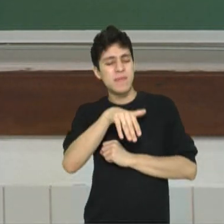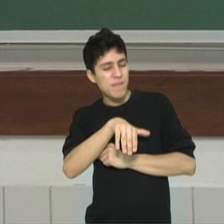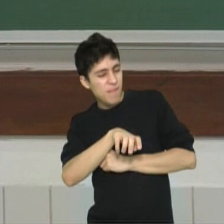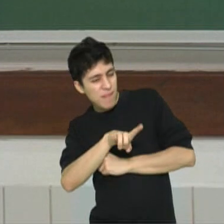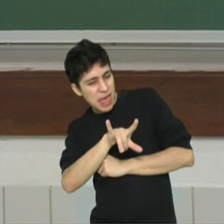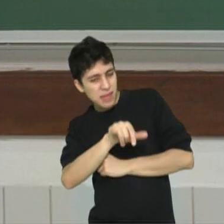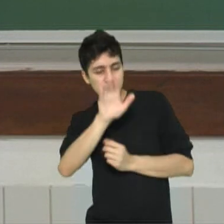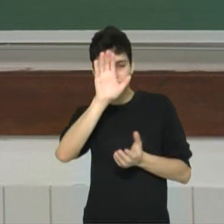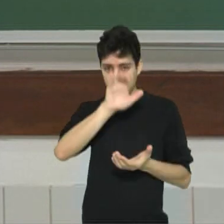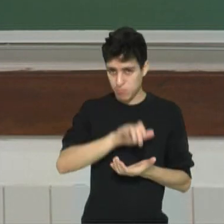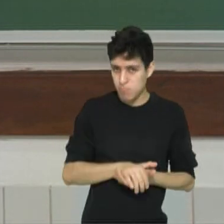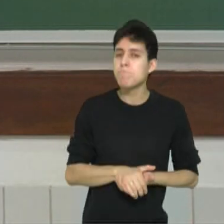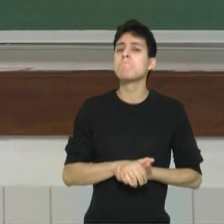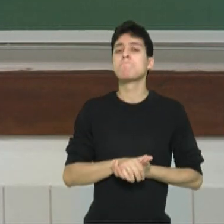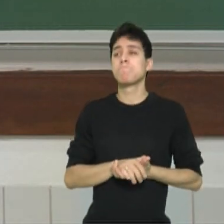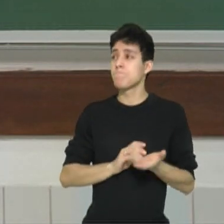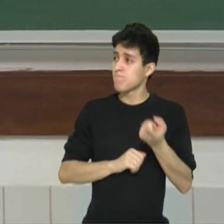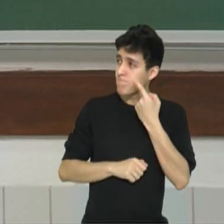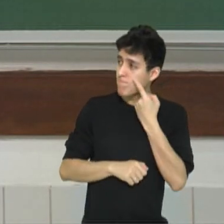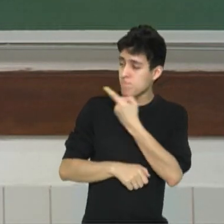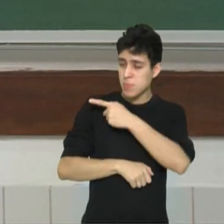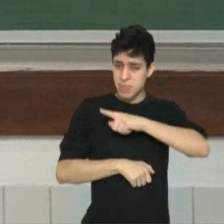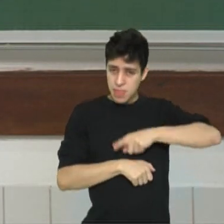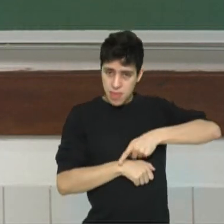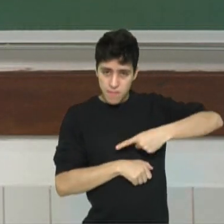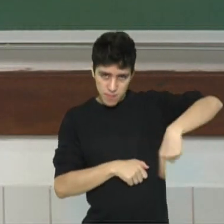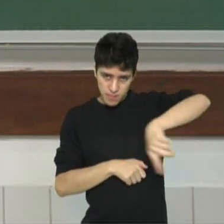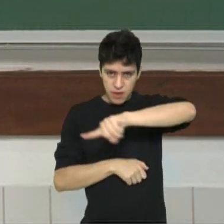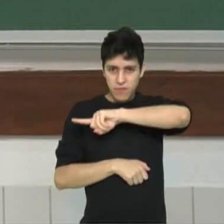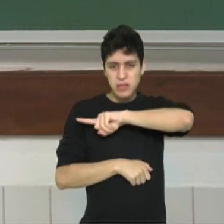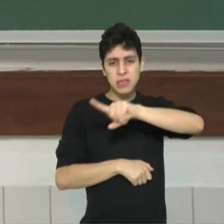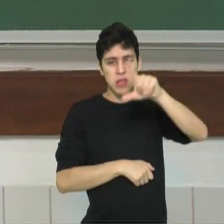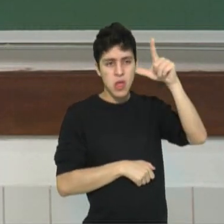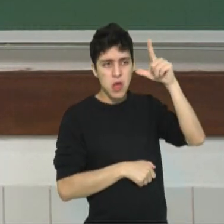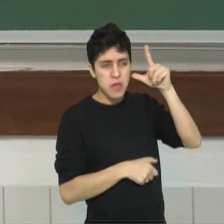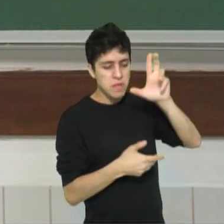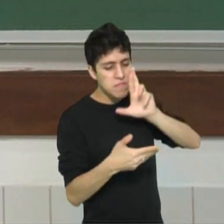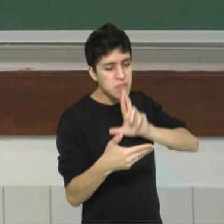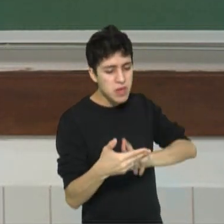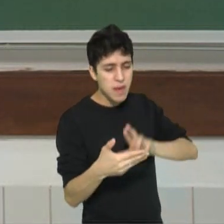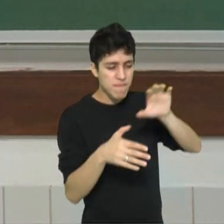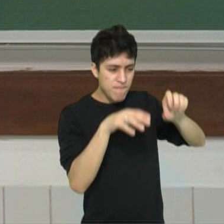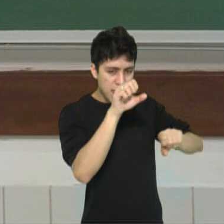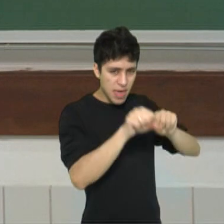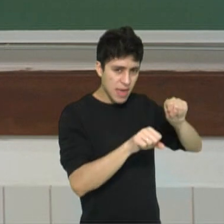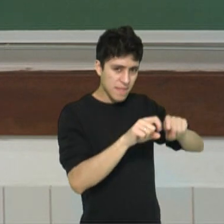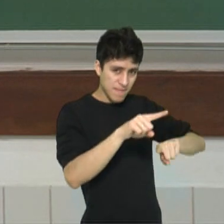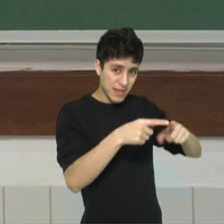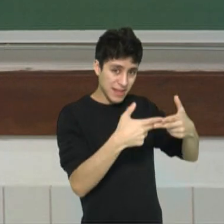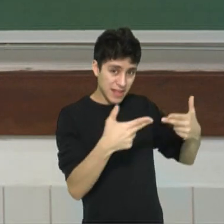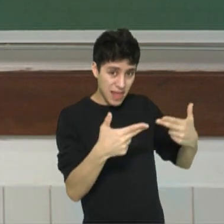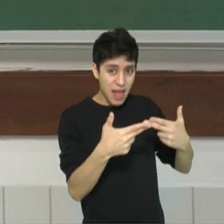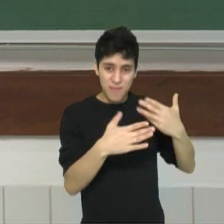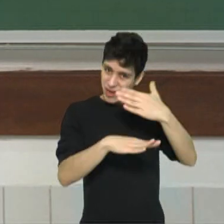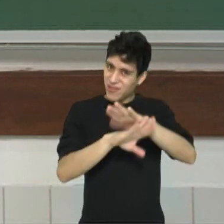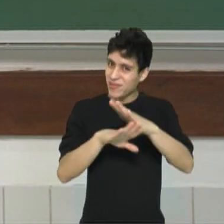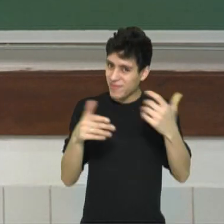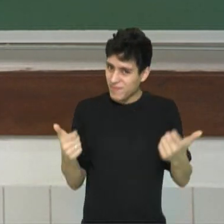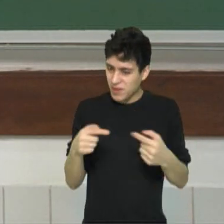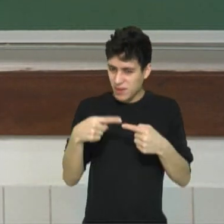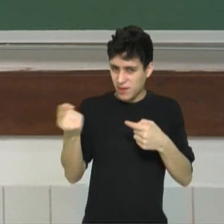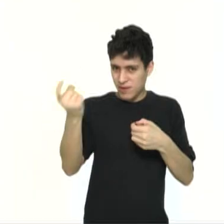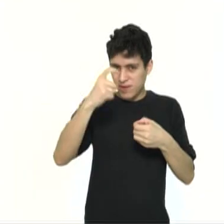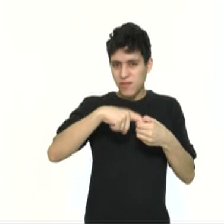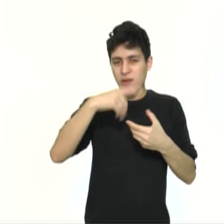tá? Então vou dar um tempo aí para que você possa responder. Pega lá seu formulário, seu material e nós já retornamos com a